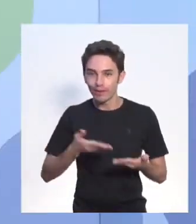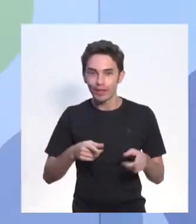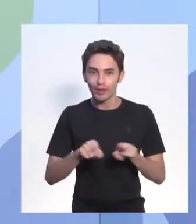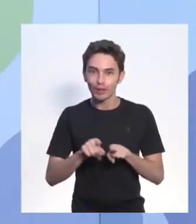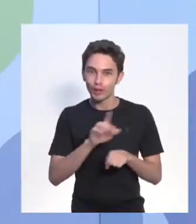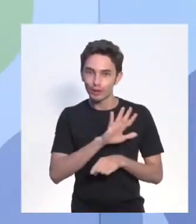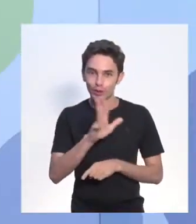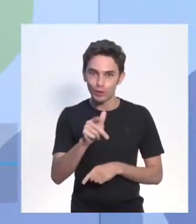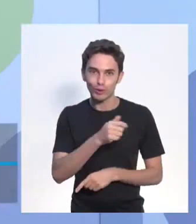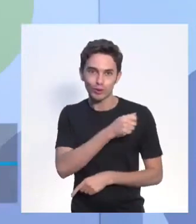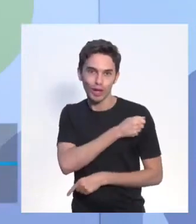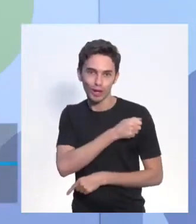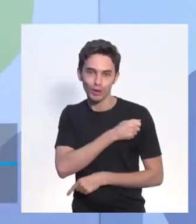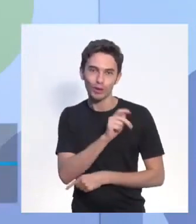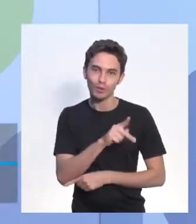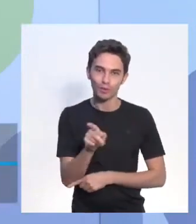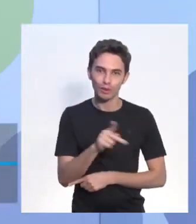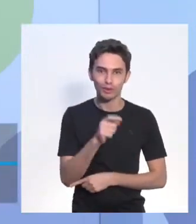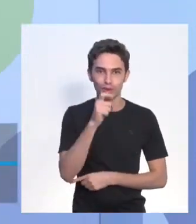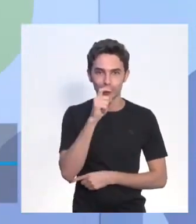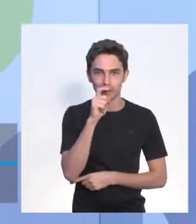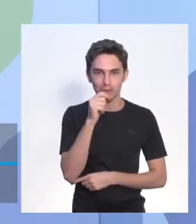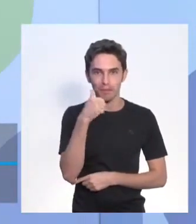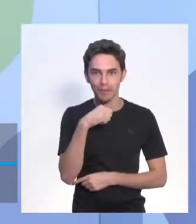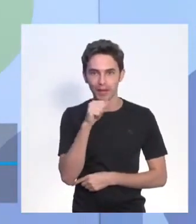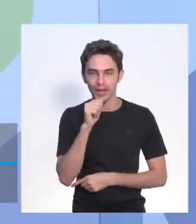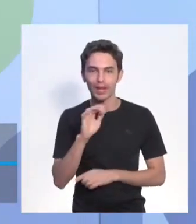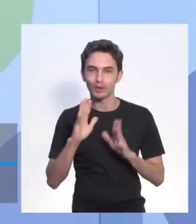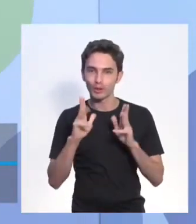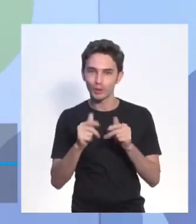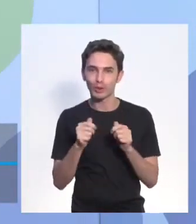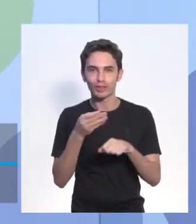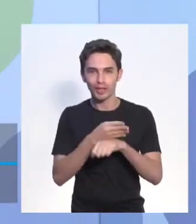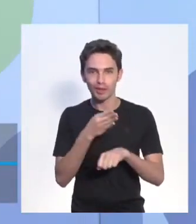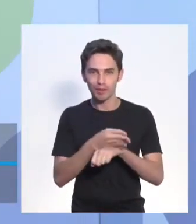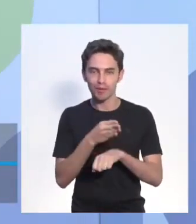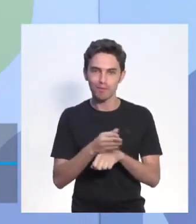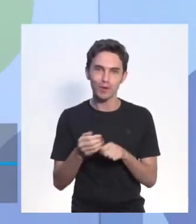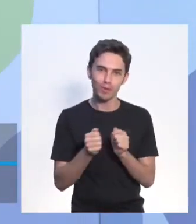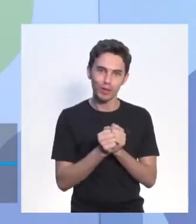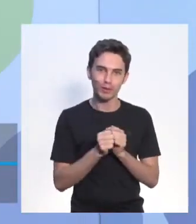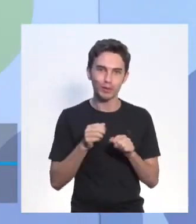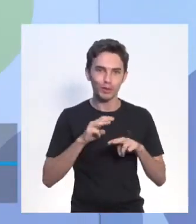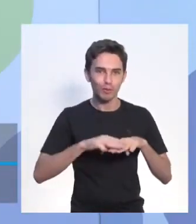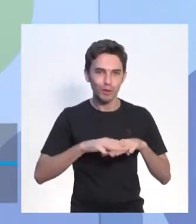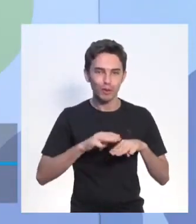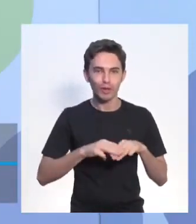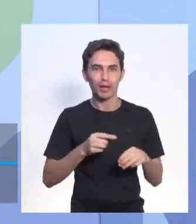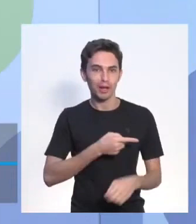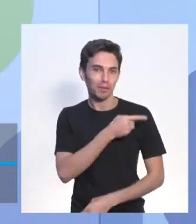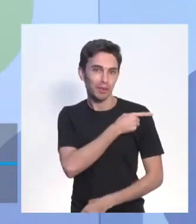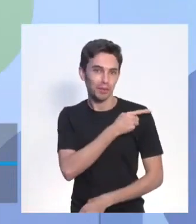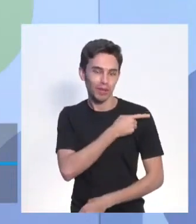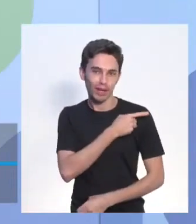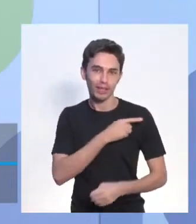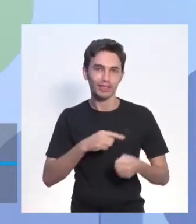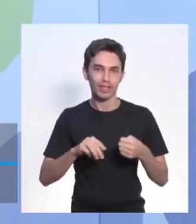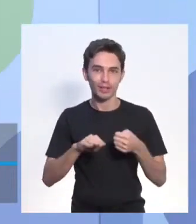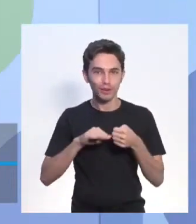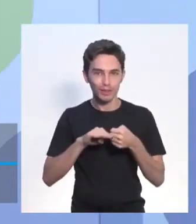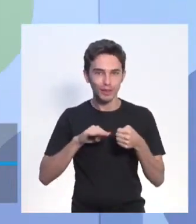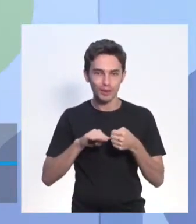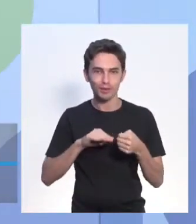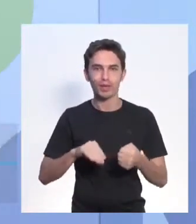alunos, professores e pais que costumam nos acompanhar nas aulas de matemática da primeira série do ensino médio.